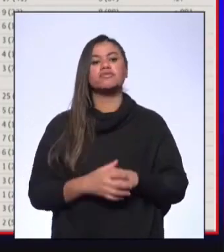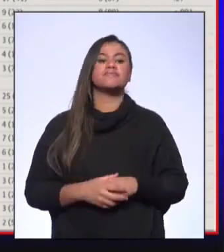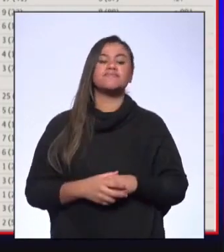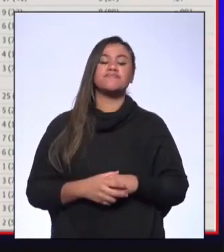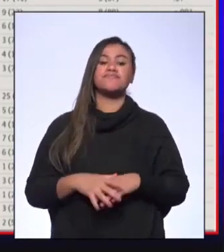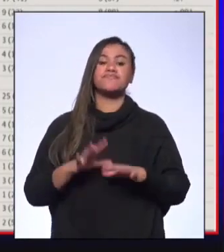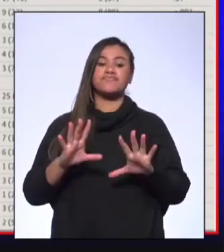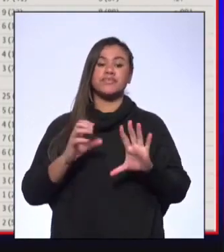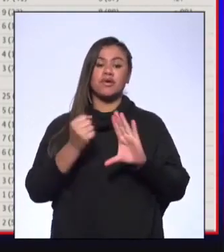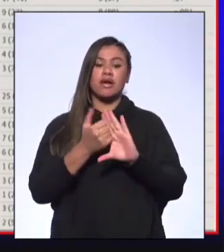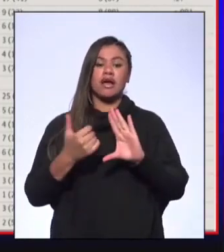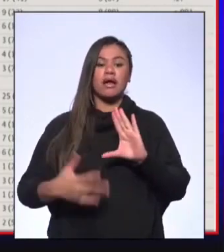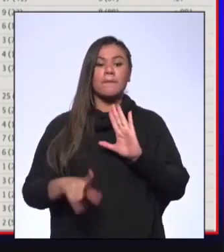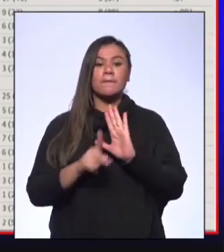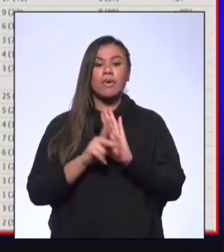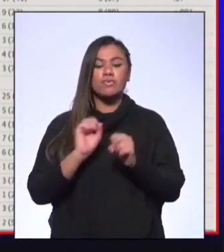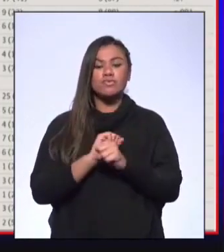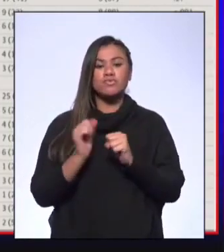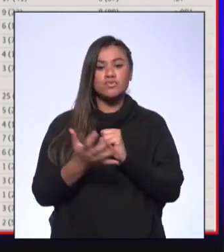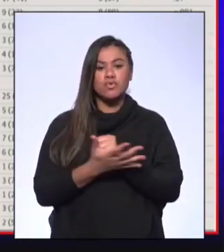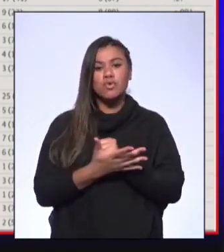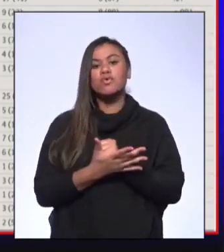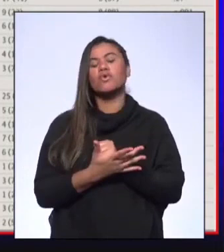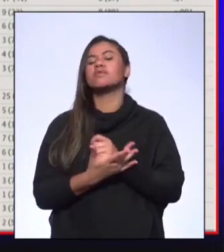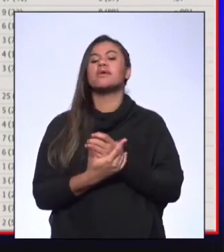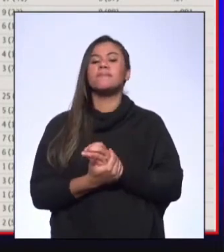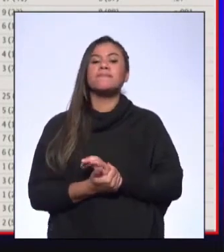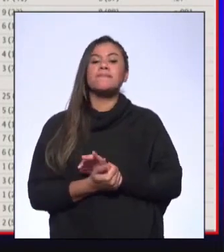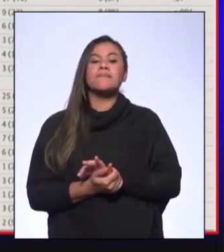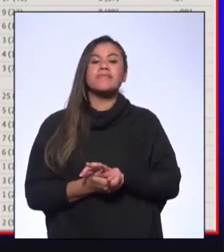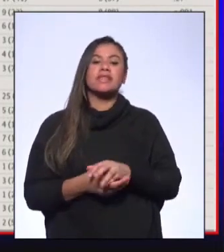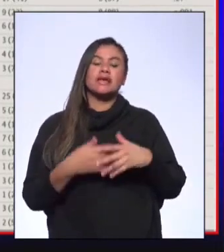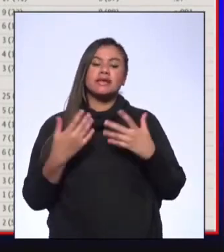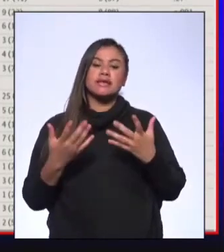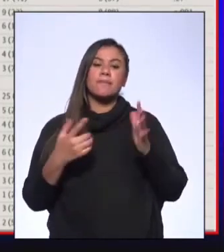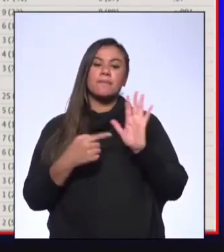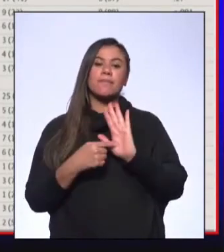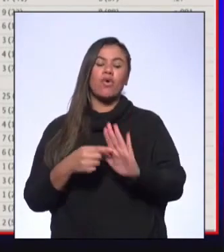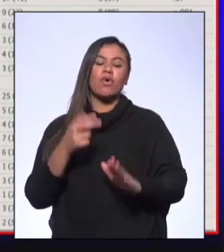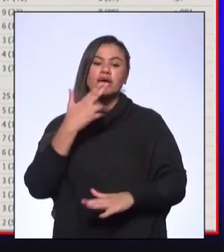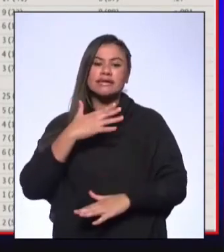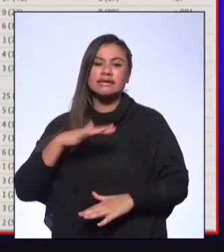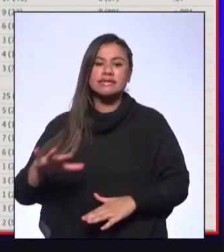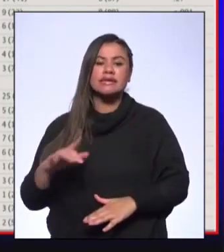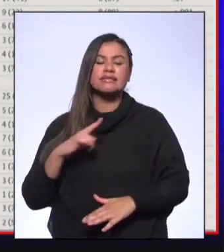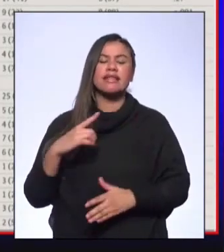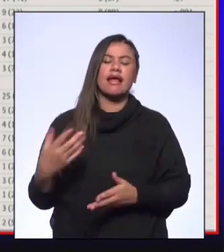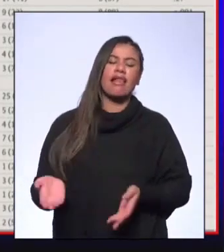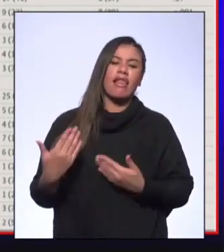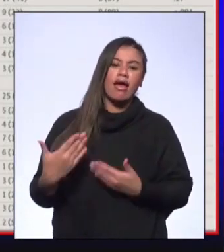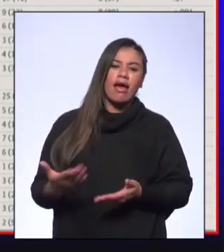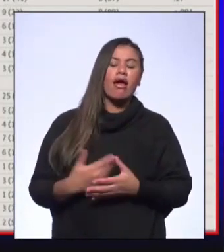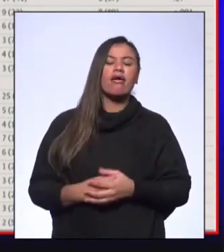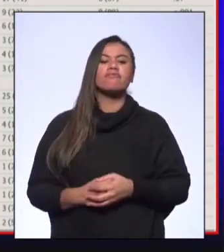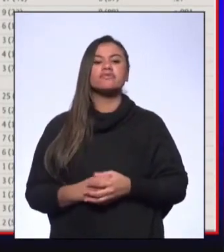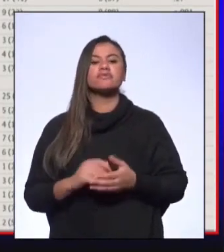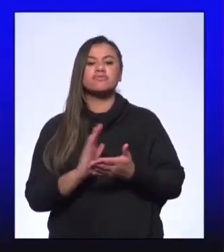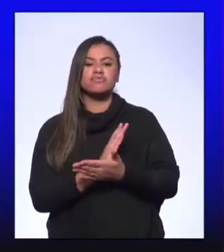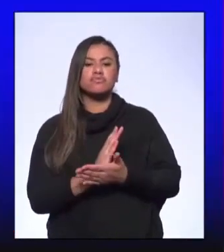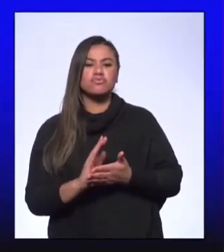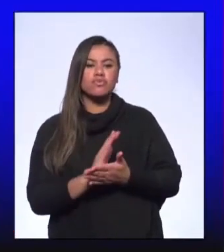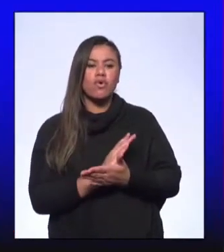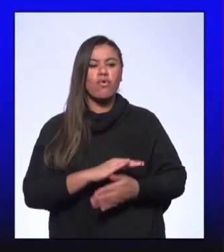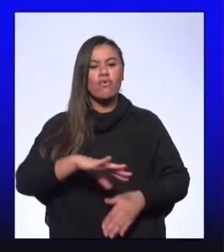rápido porque são dados clínicos que mostram que muitas crianças fazem formas leves, menos da metade